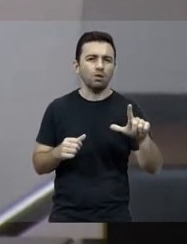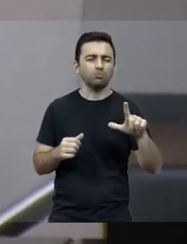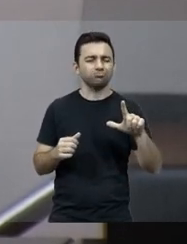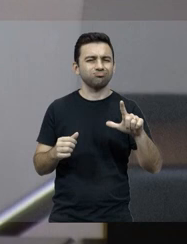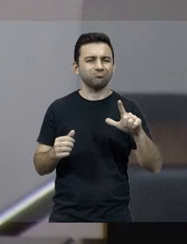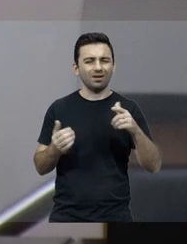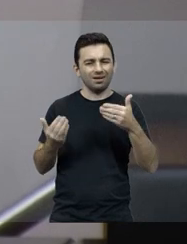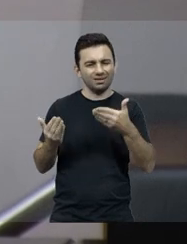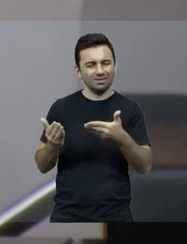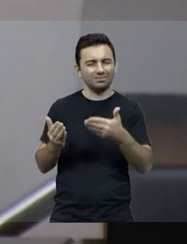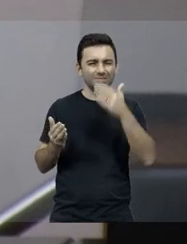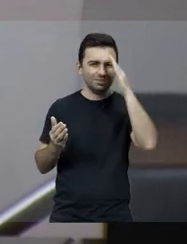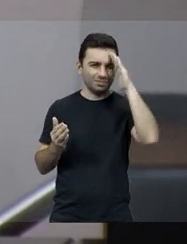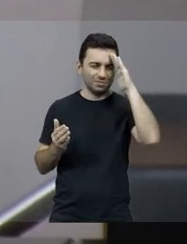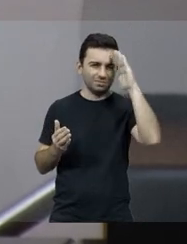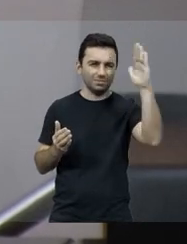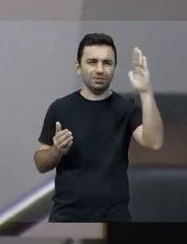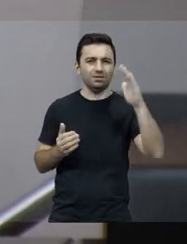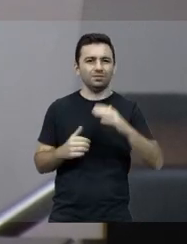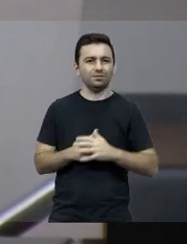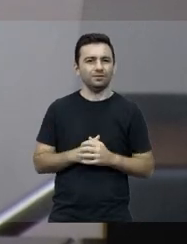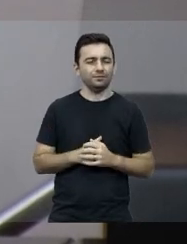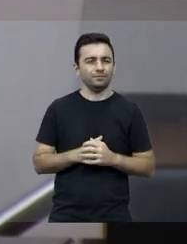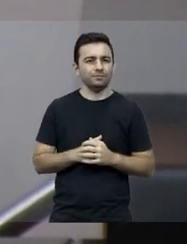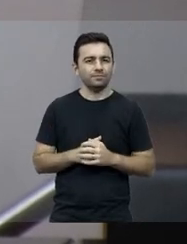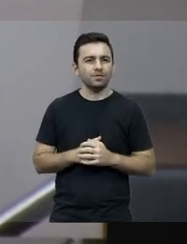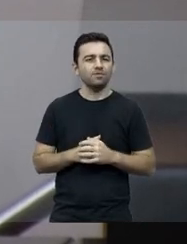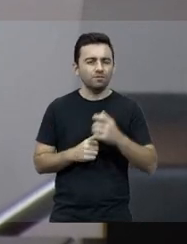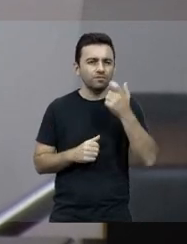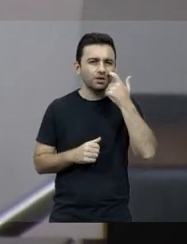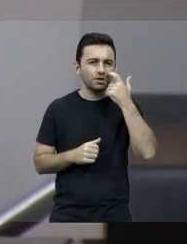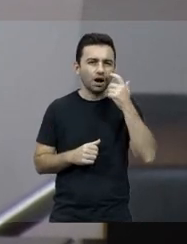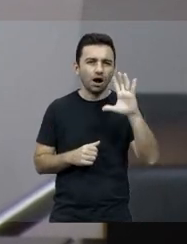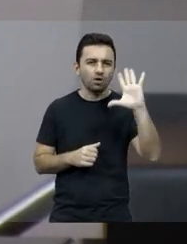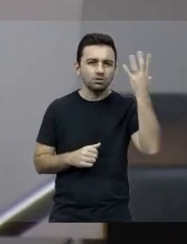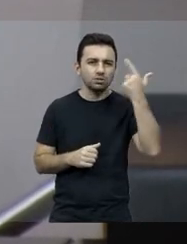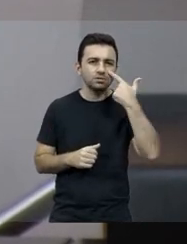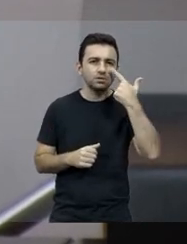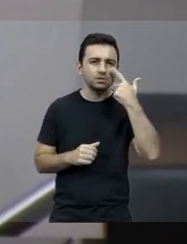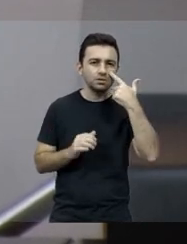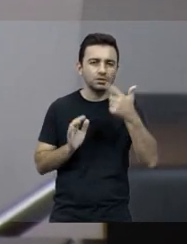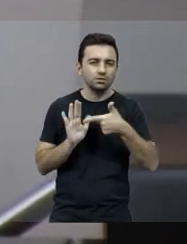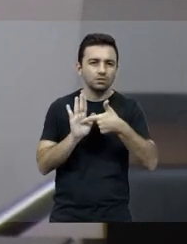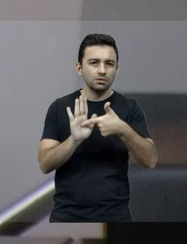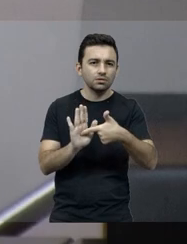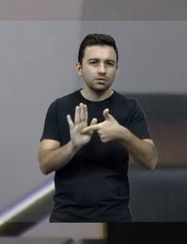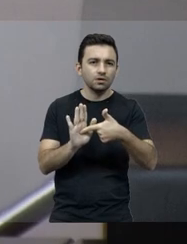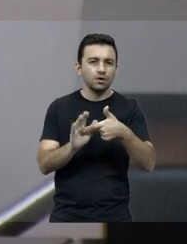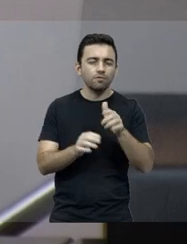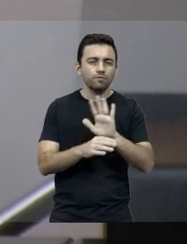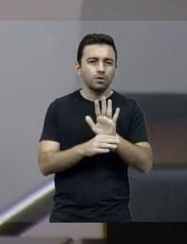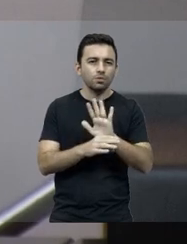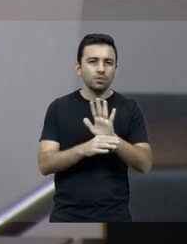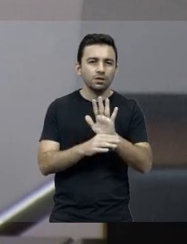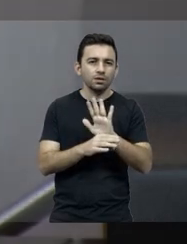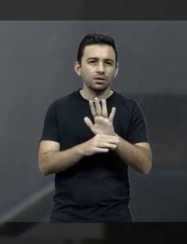vocês acompanharam o que aconteceu, acho que tem uma imagem aí, do filme da